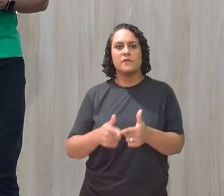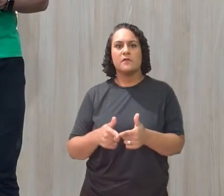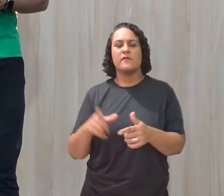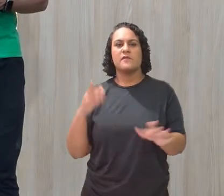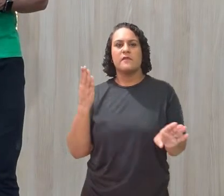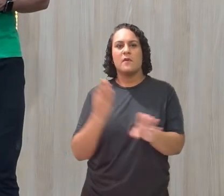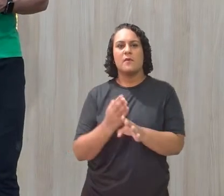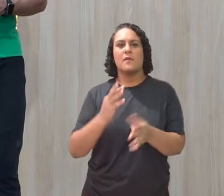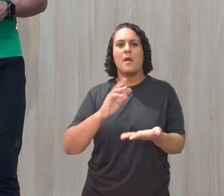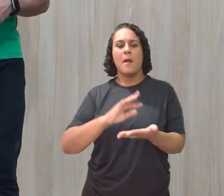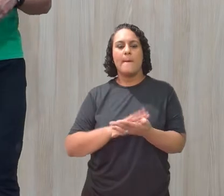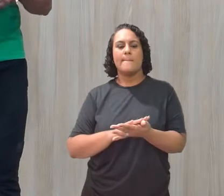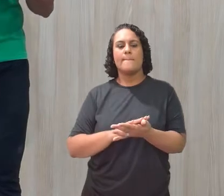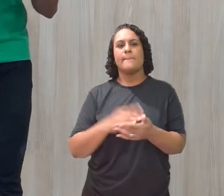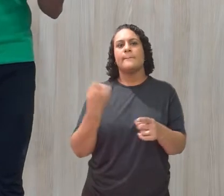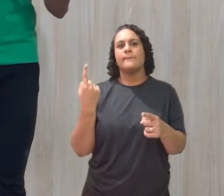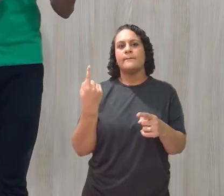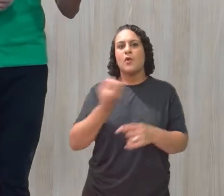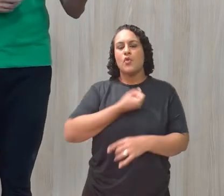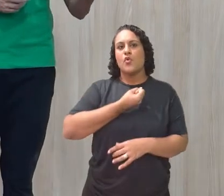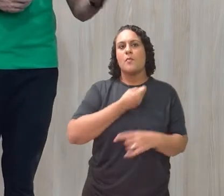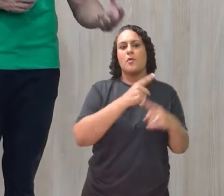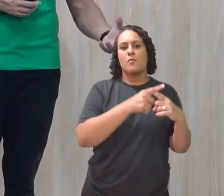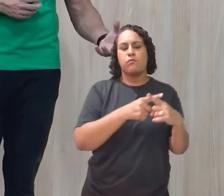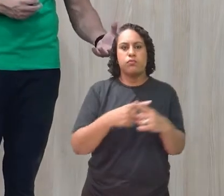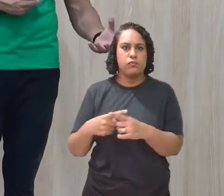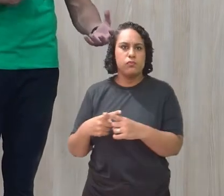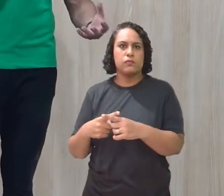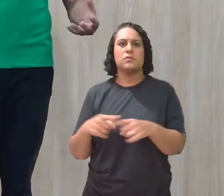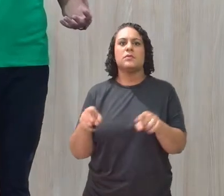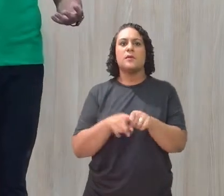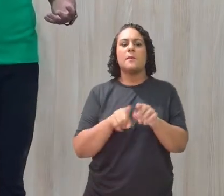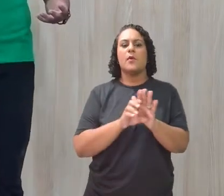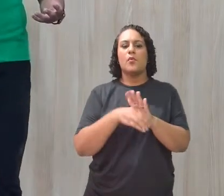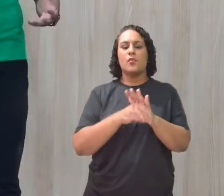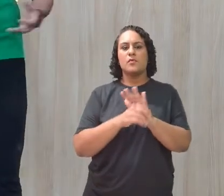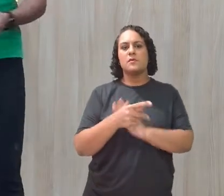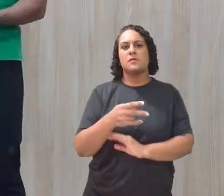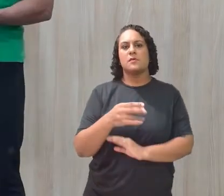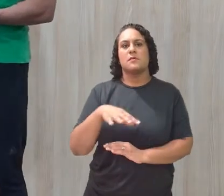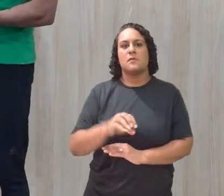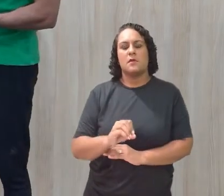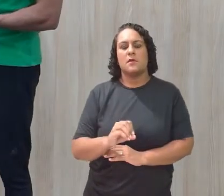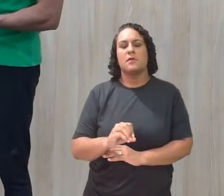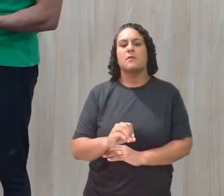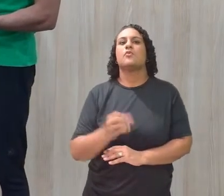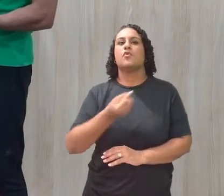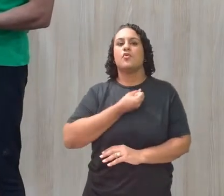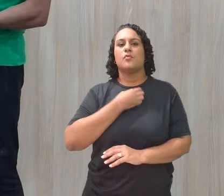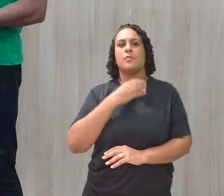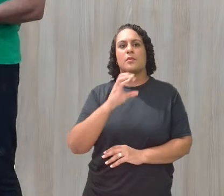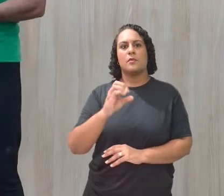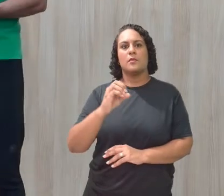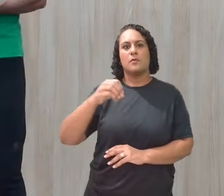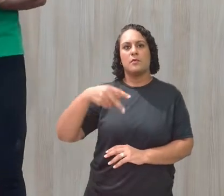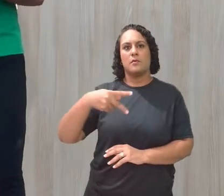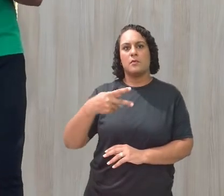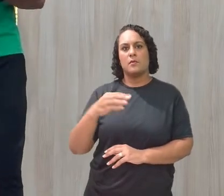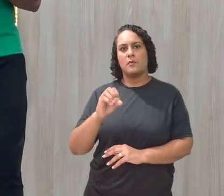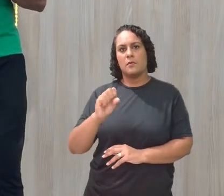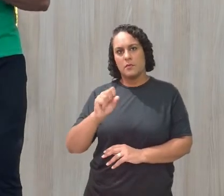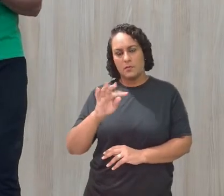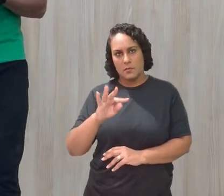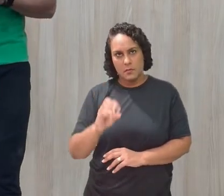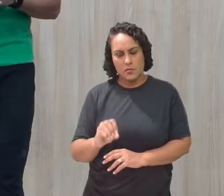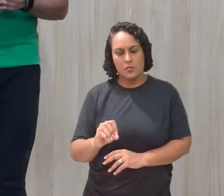de um número, você vai encontrar a definição de um número primo e o número composto, que foi o que eu acabei de falar aqui sobre o